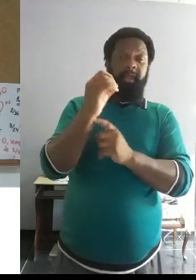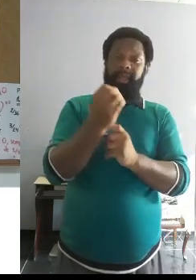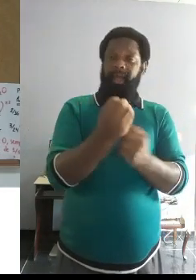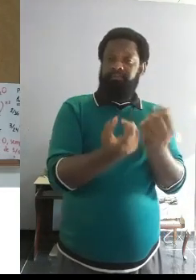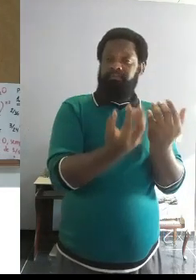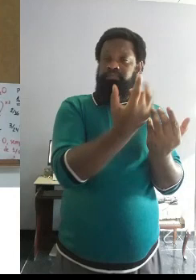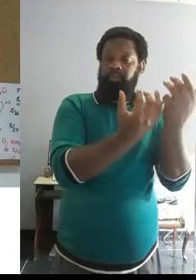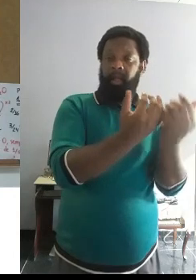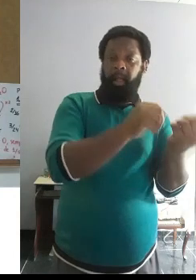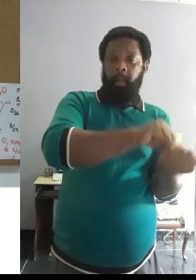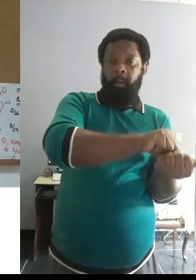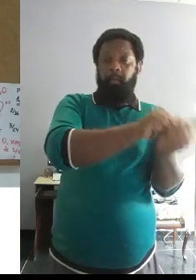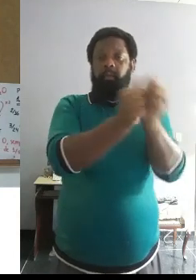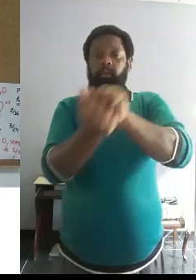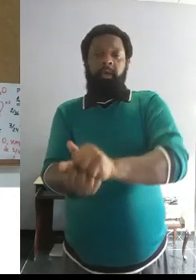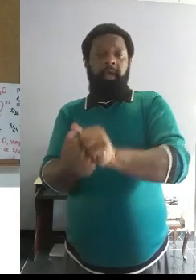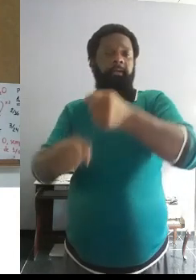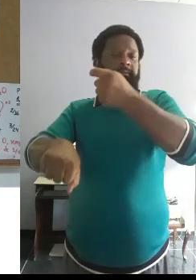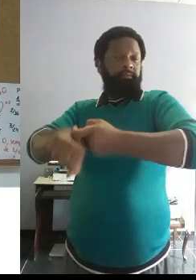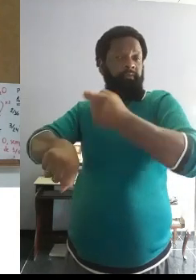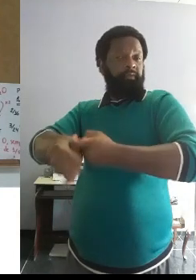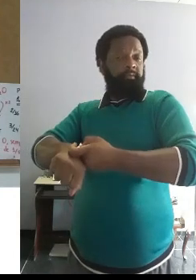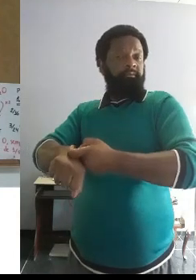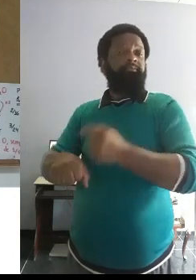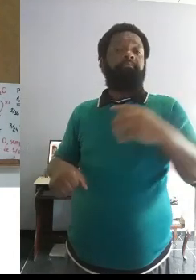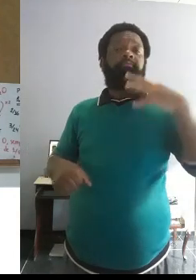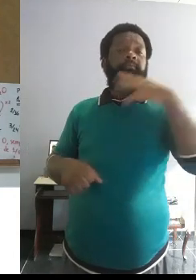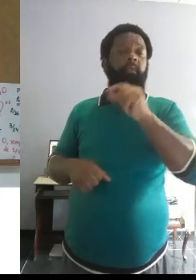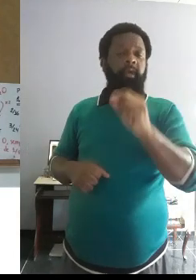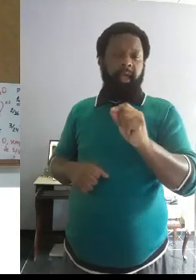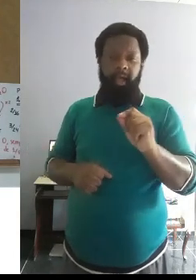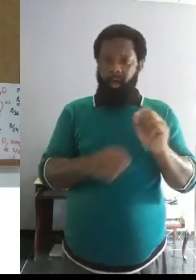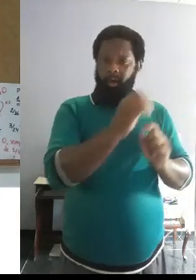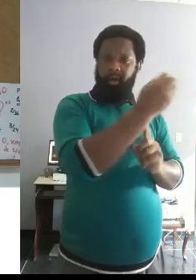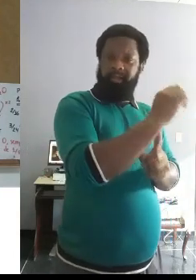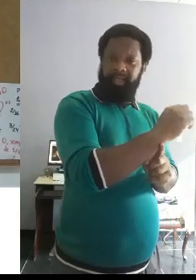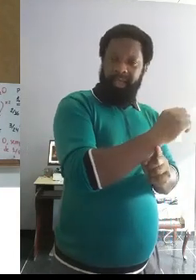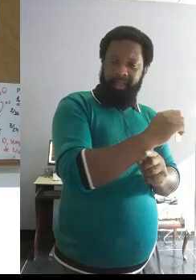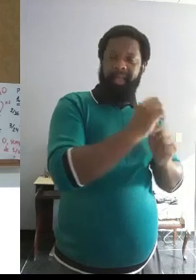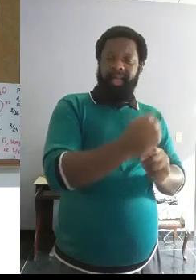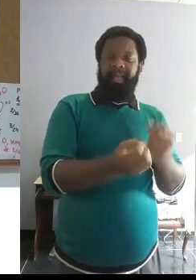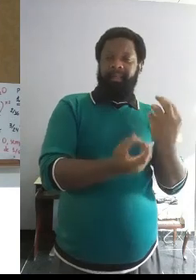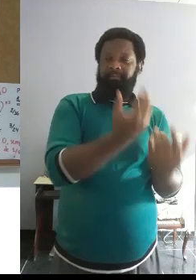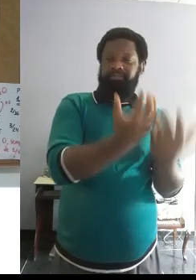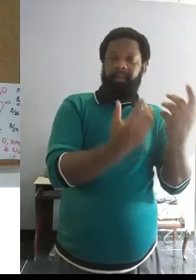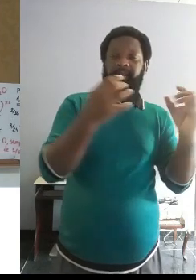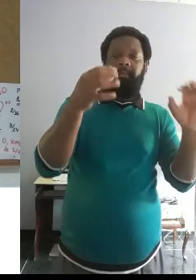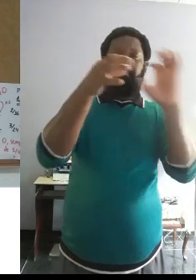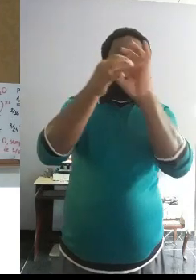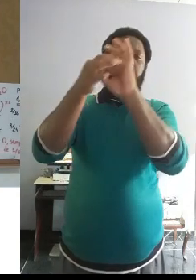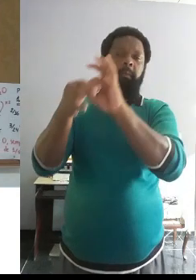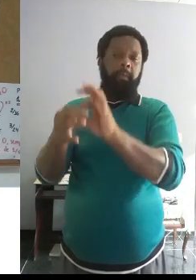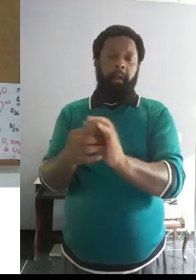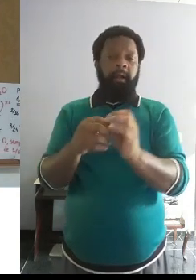lado formando uma substância sólida. Então o que está acontecendo? O oxigênio que era gasoso, ele se agrega